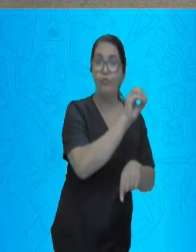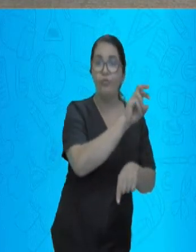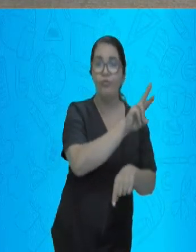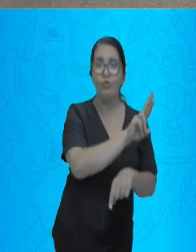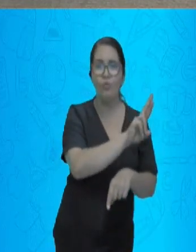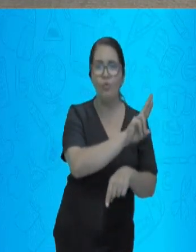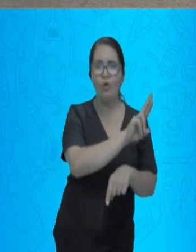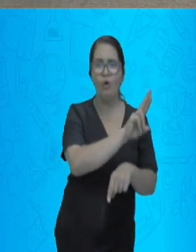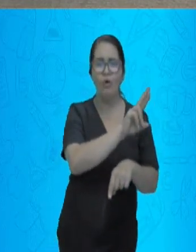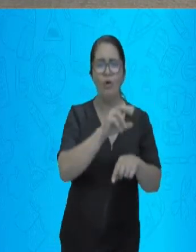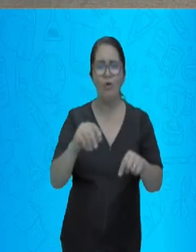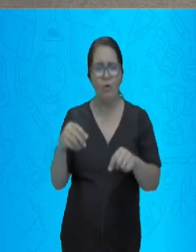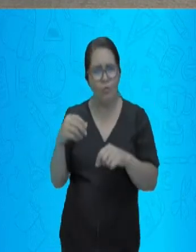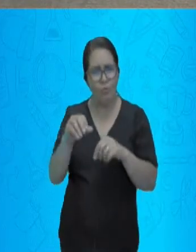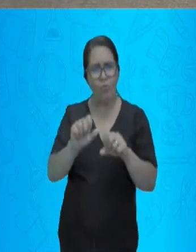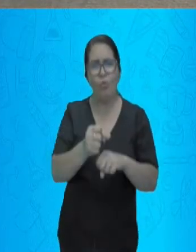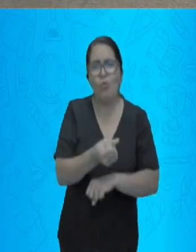aparece